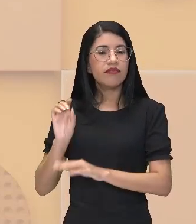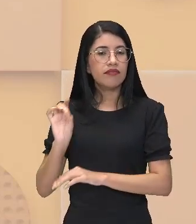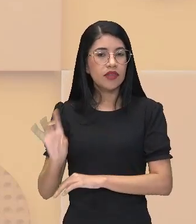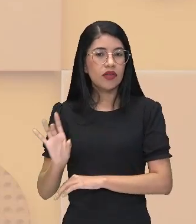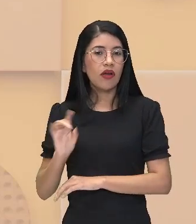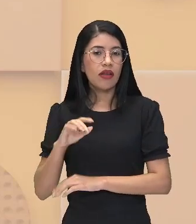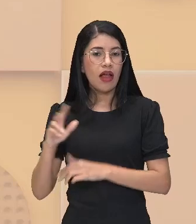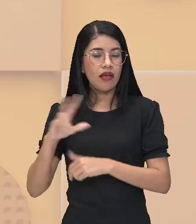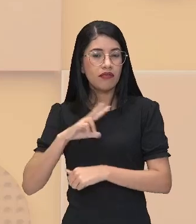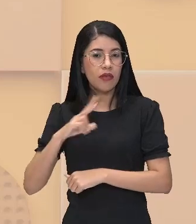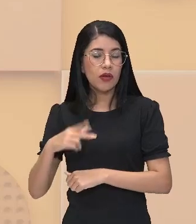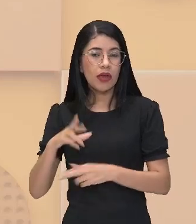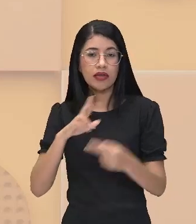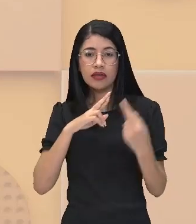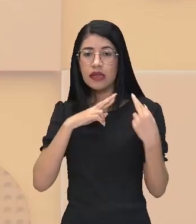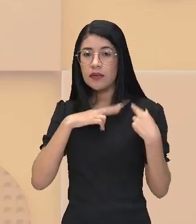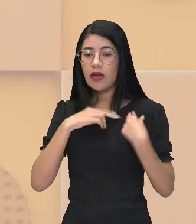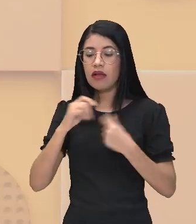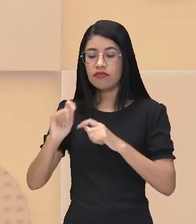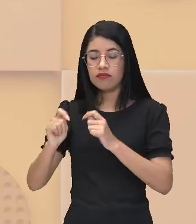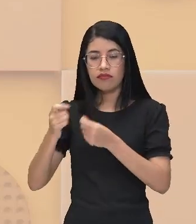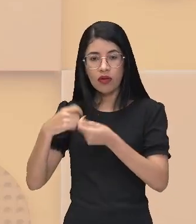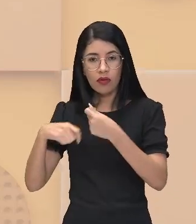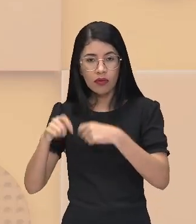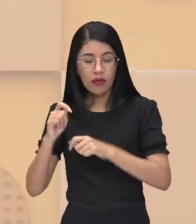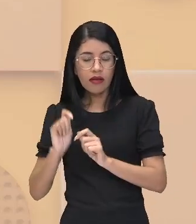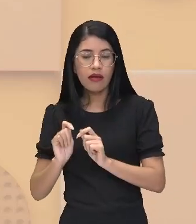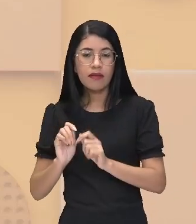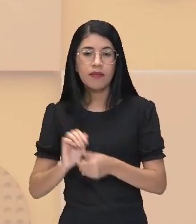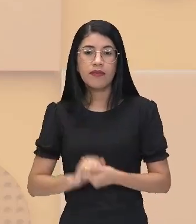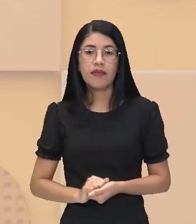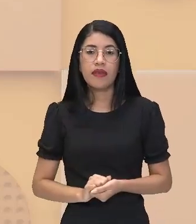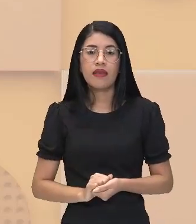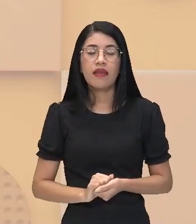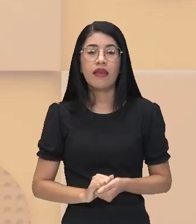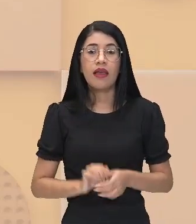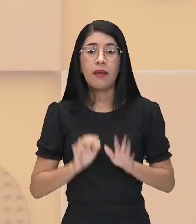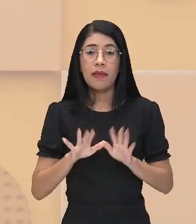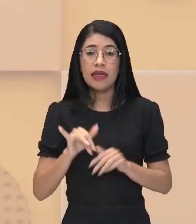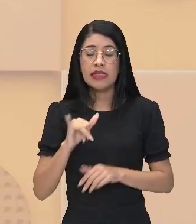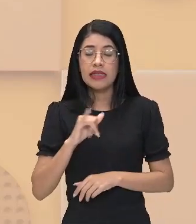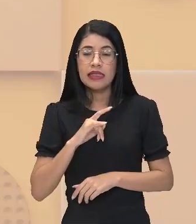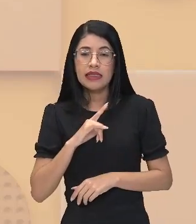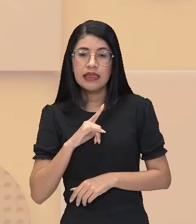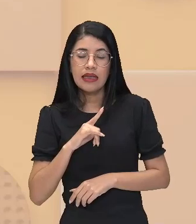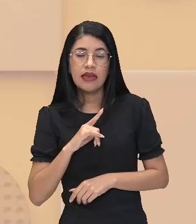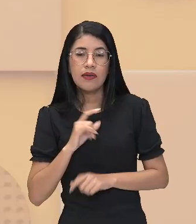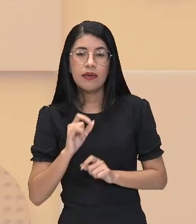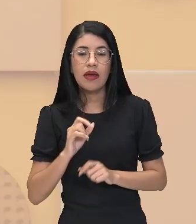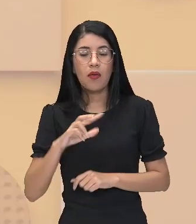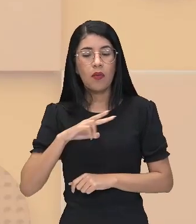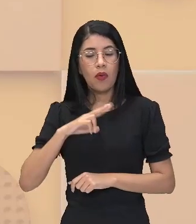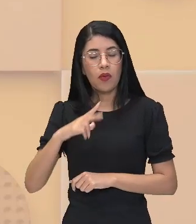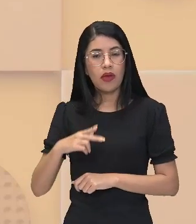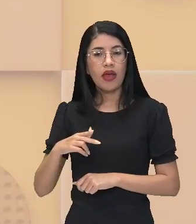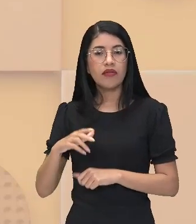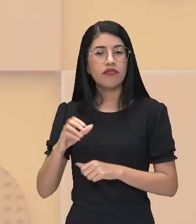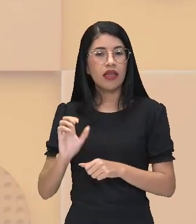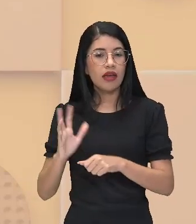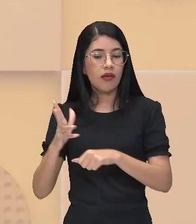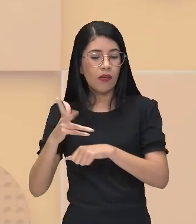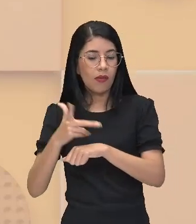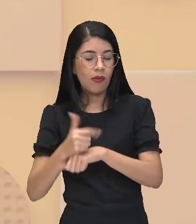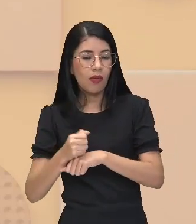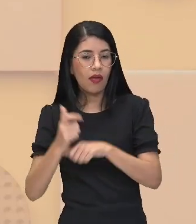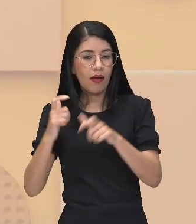com os administradores portugueses. Agora, olha só, se os portugueses têm na sua colônia,